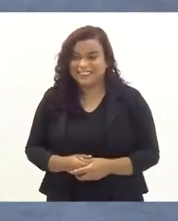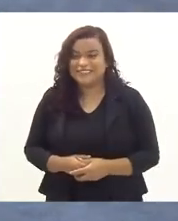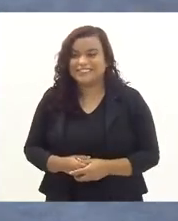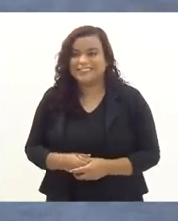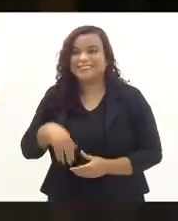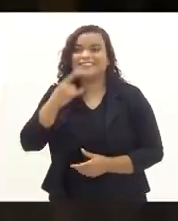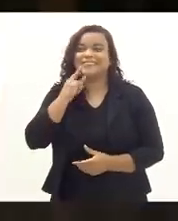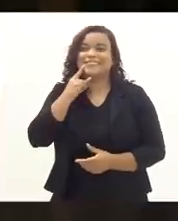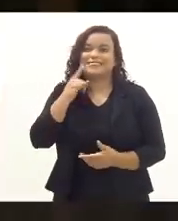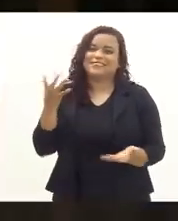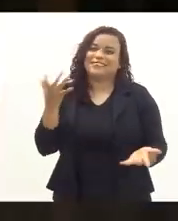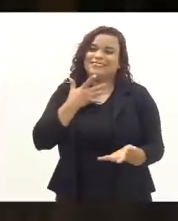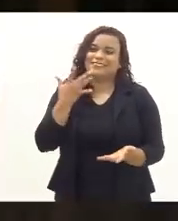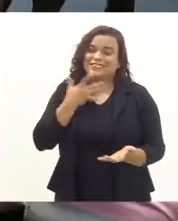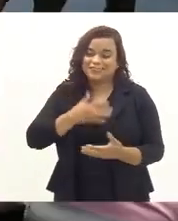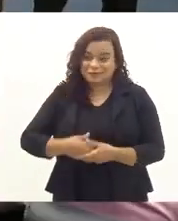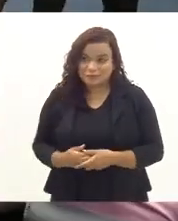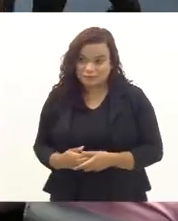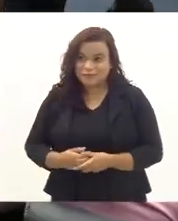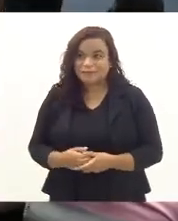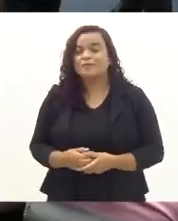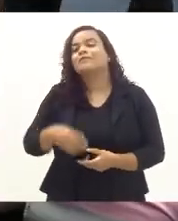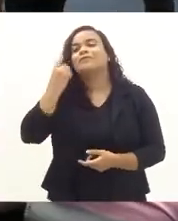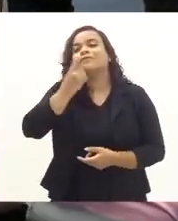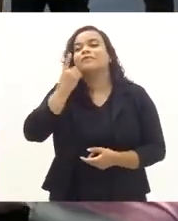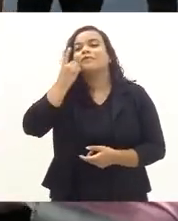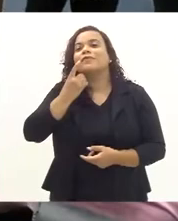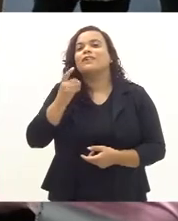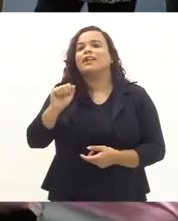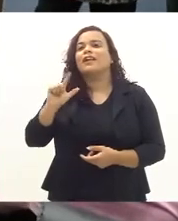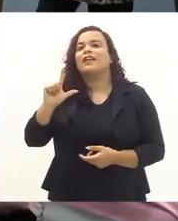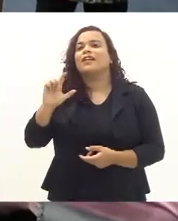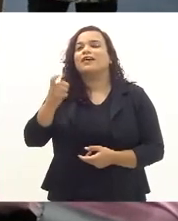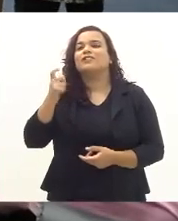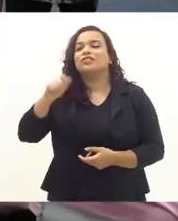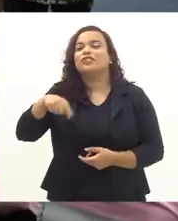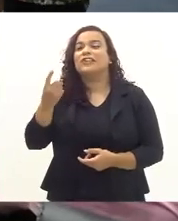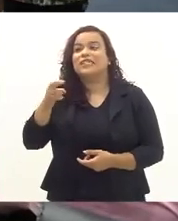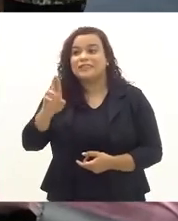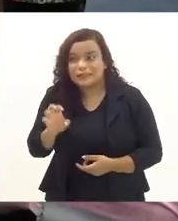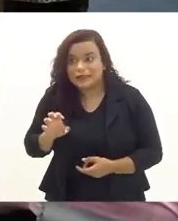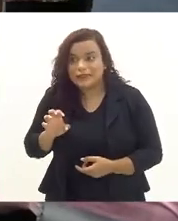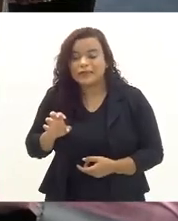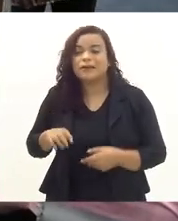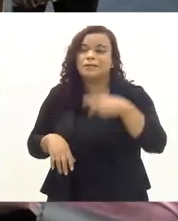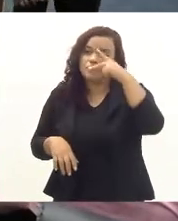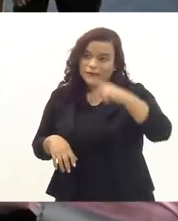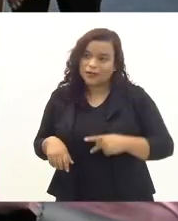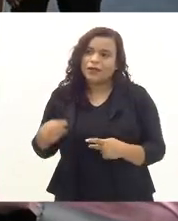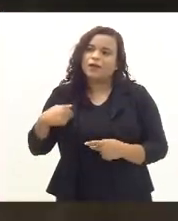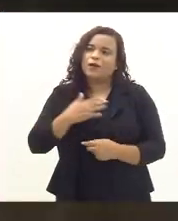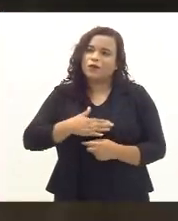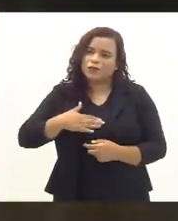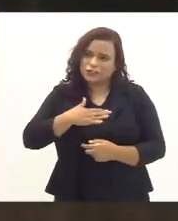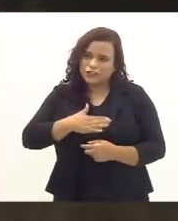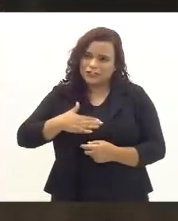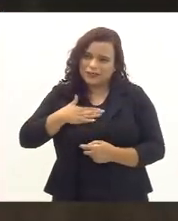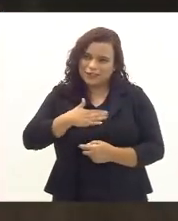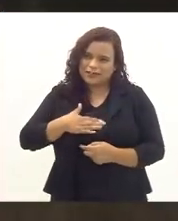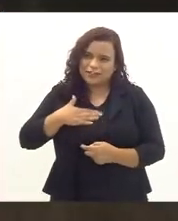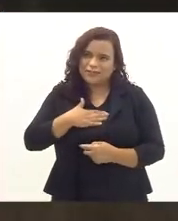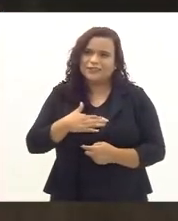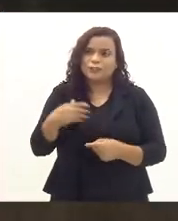o deputado Alexandre Obrigado presidente Presidente ou gostaria de fazer um Brahma